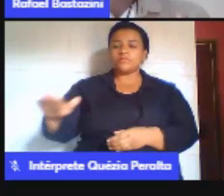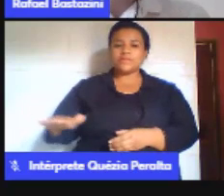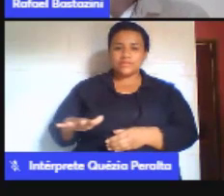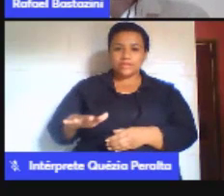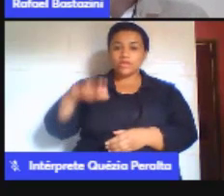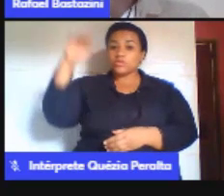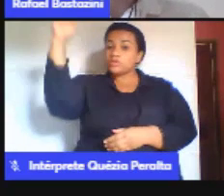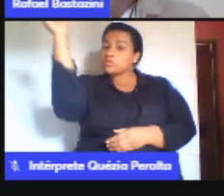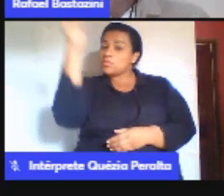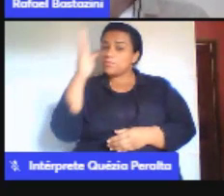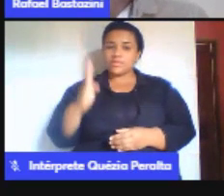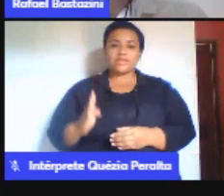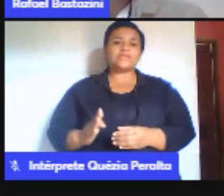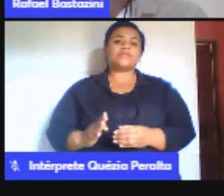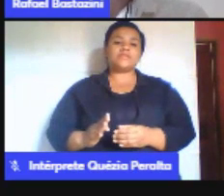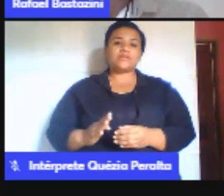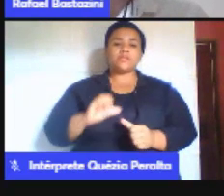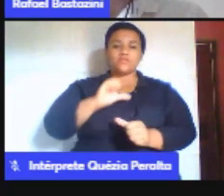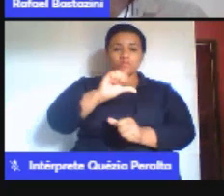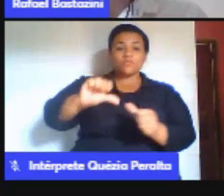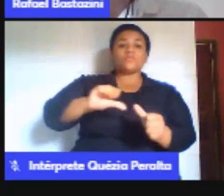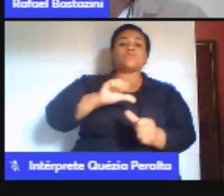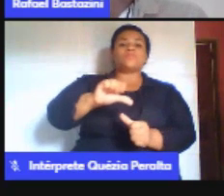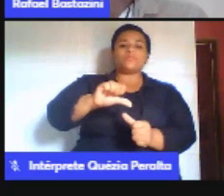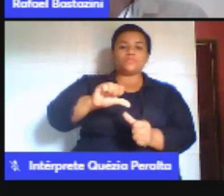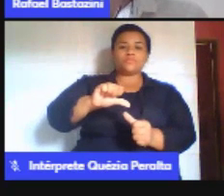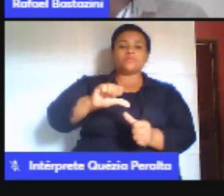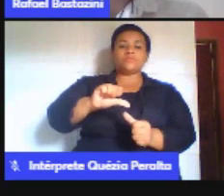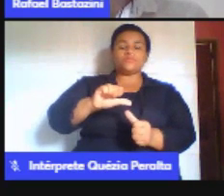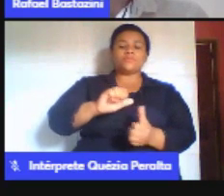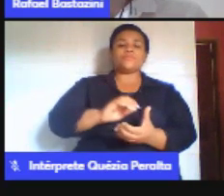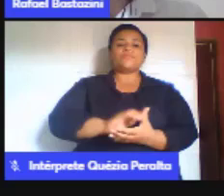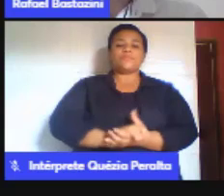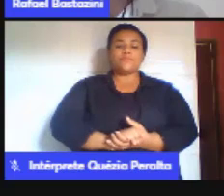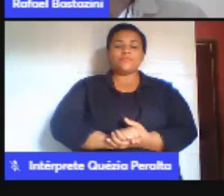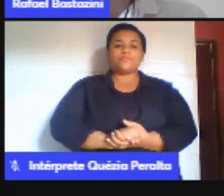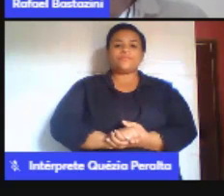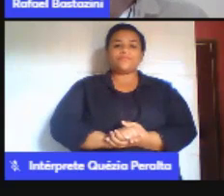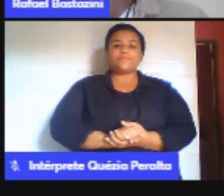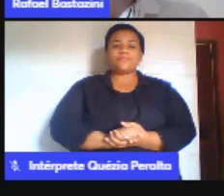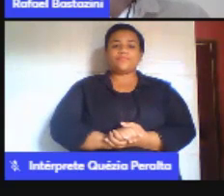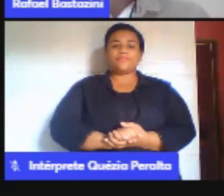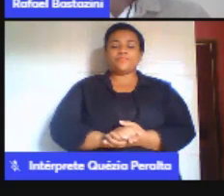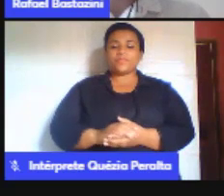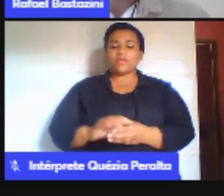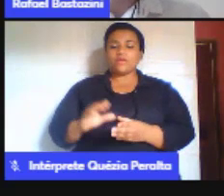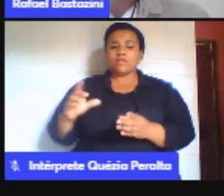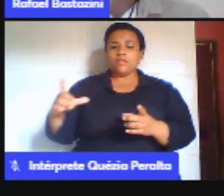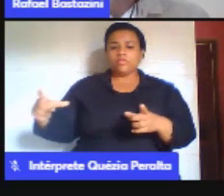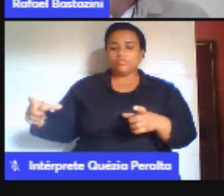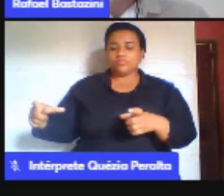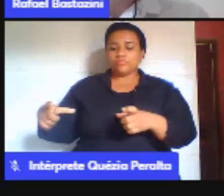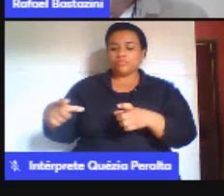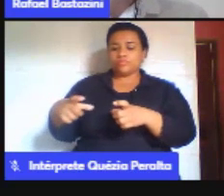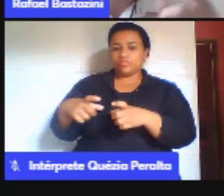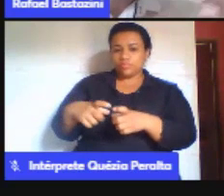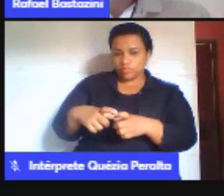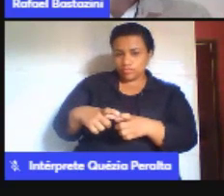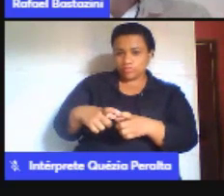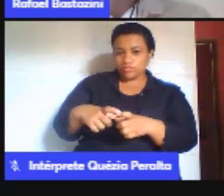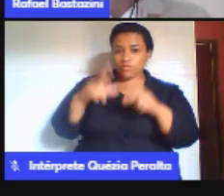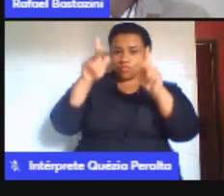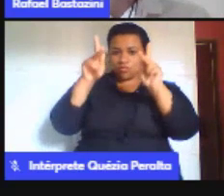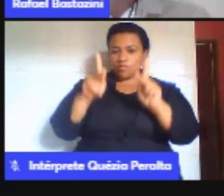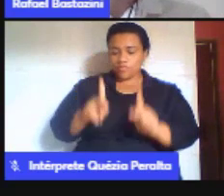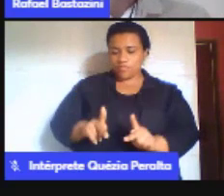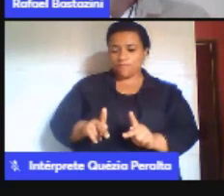que basicamente se constitui na passagem ou na diminuição da população residente no campo e